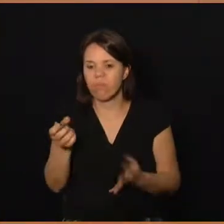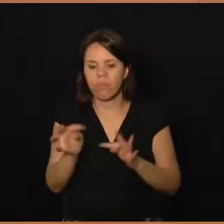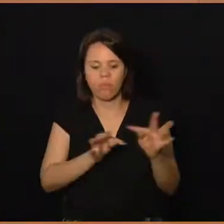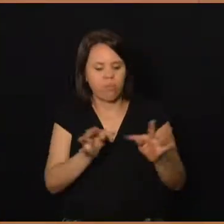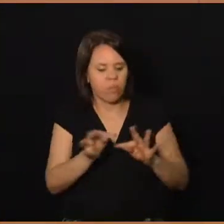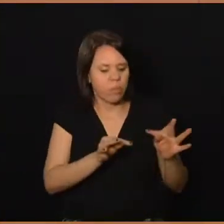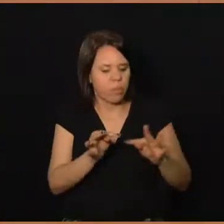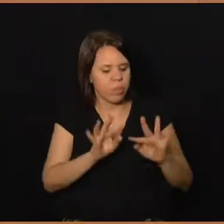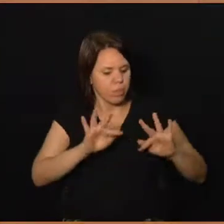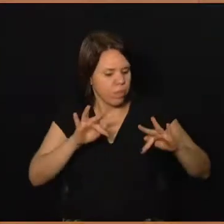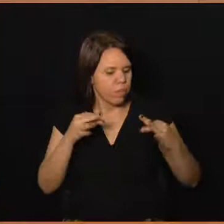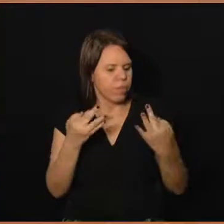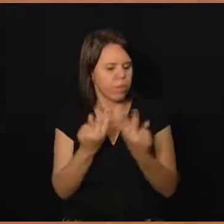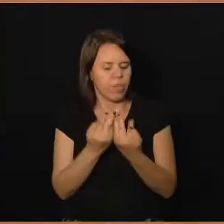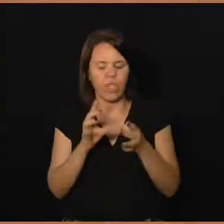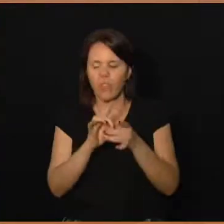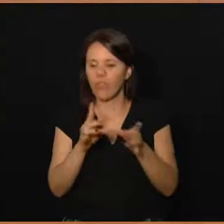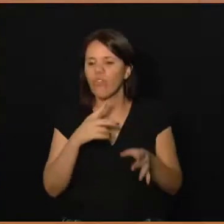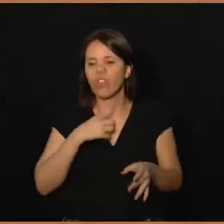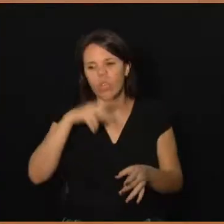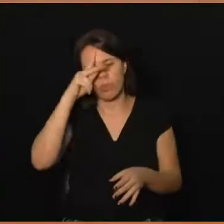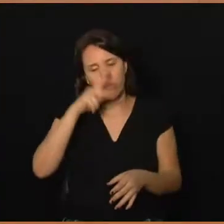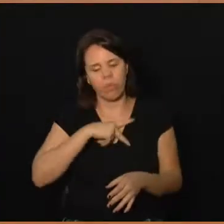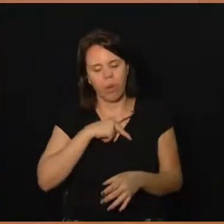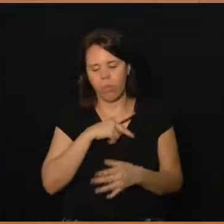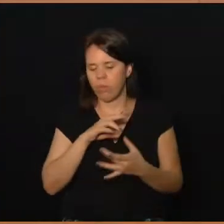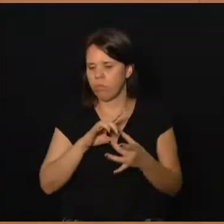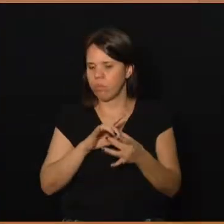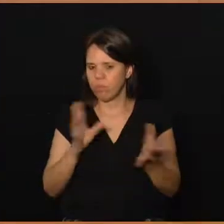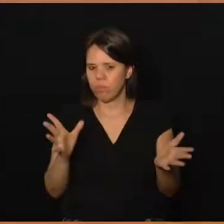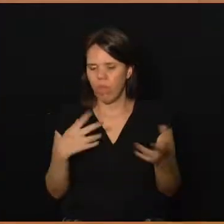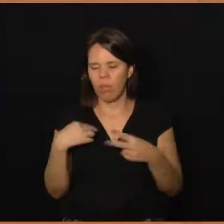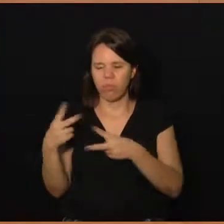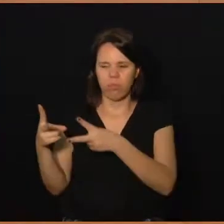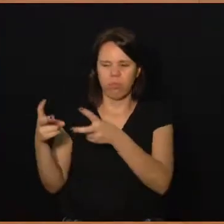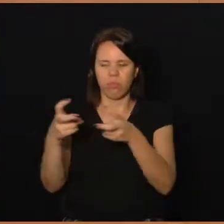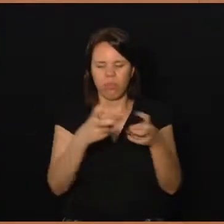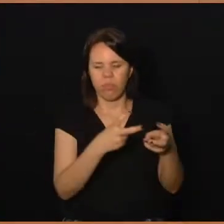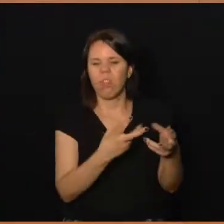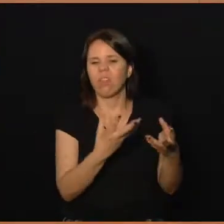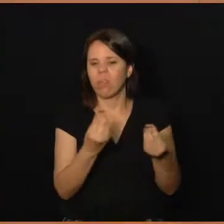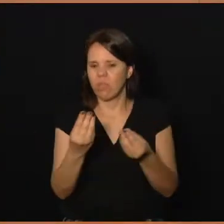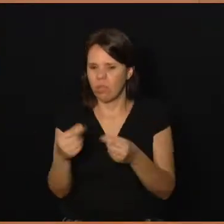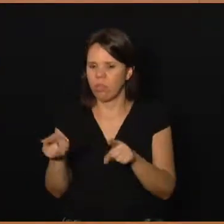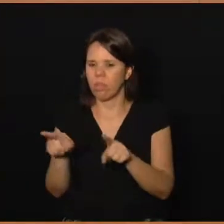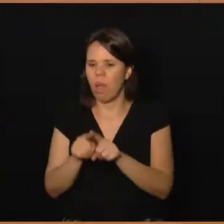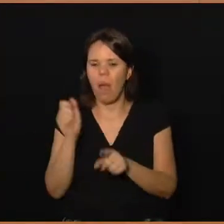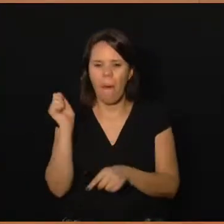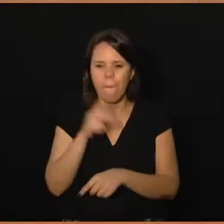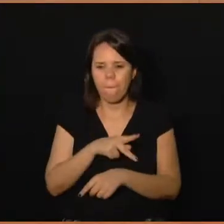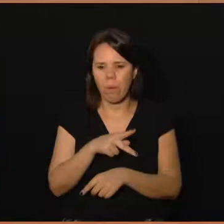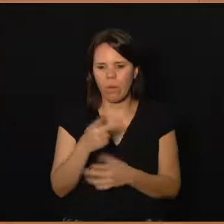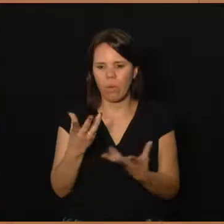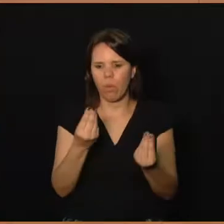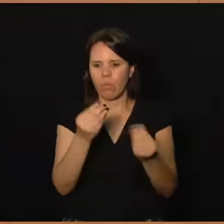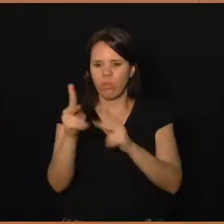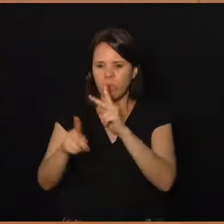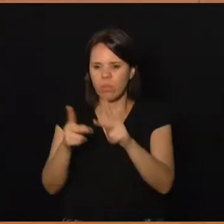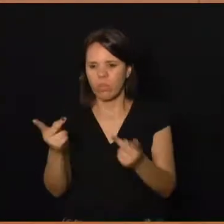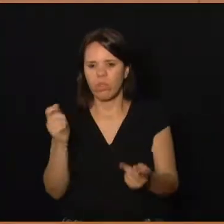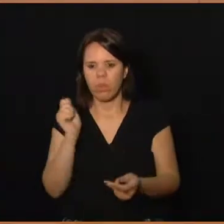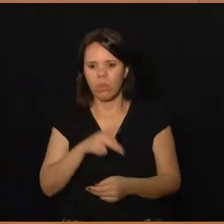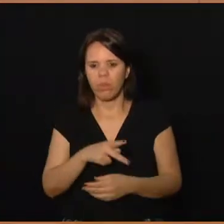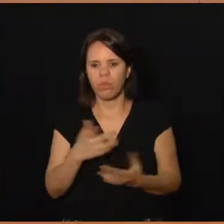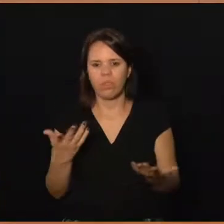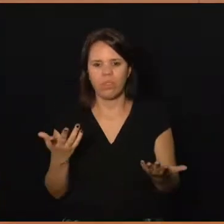tratamento de livre e espontânea vontade. E aí eu comecei a perceber que tem muita questão ali da aposentadoria, muita gente se aposenta